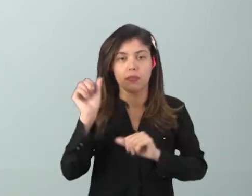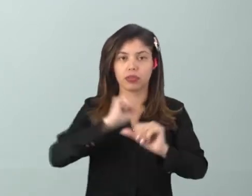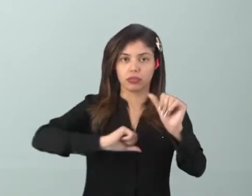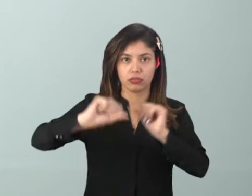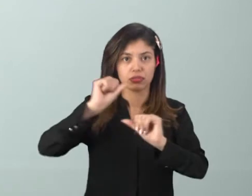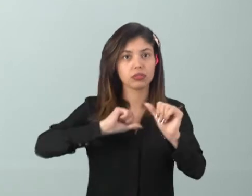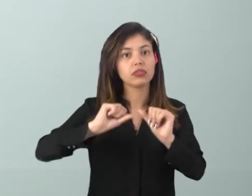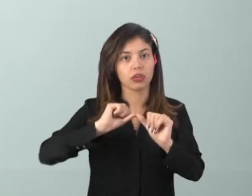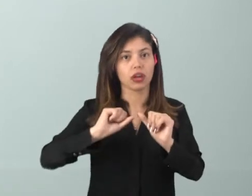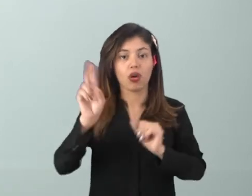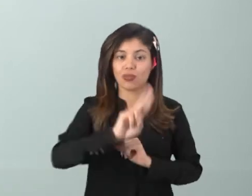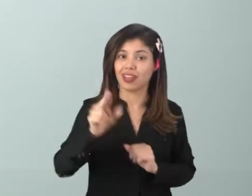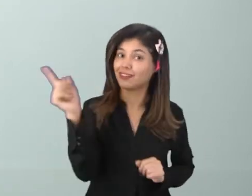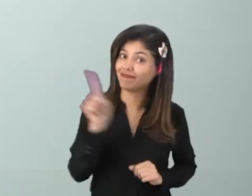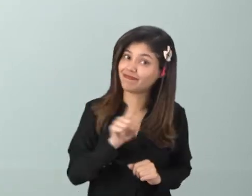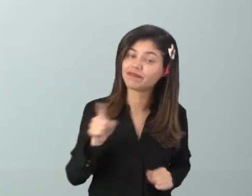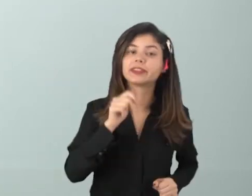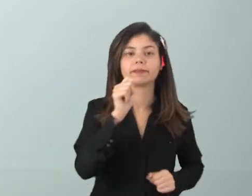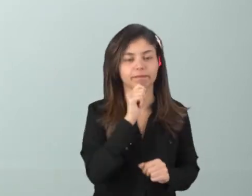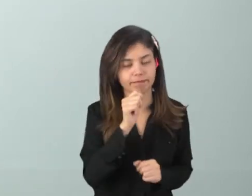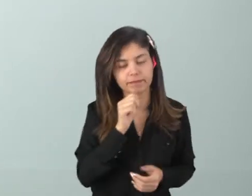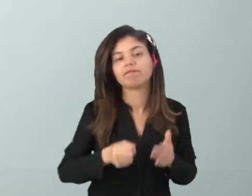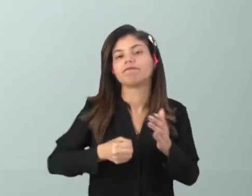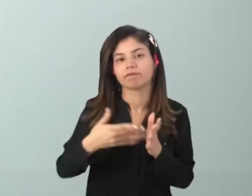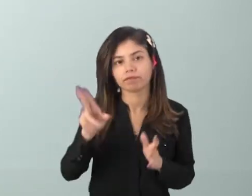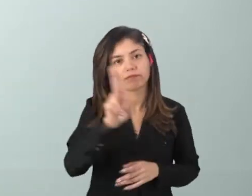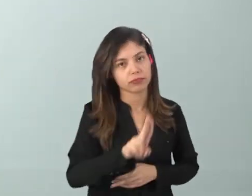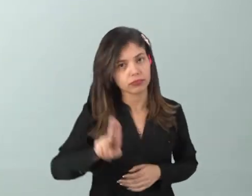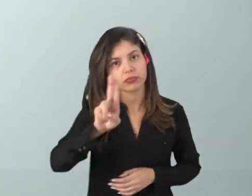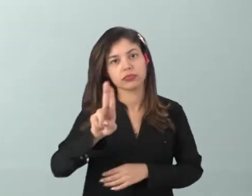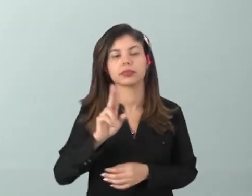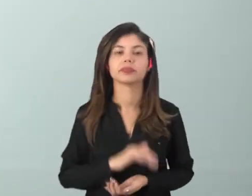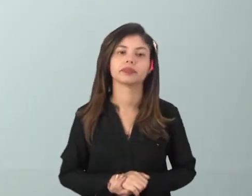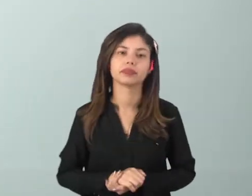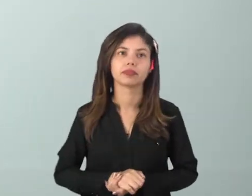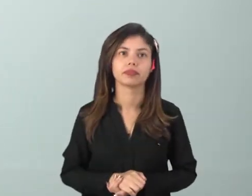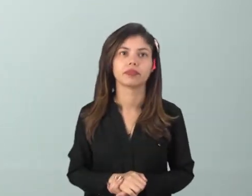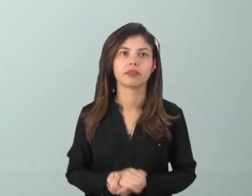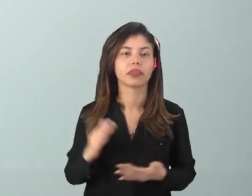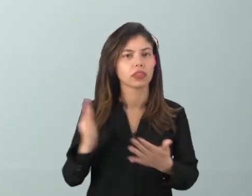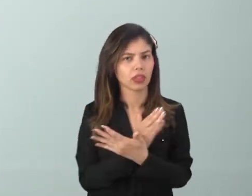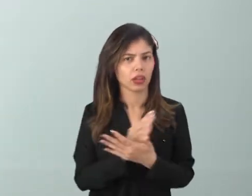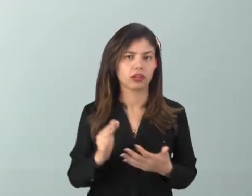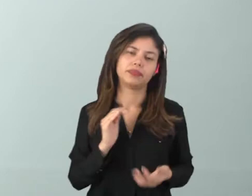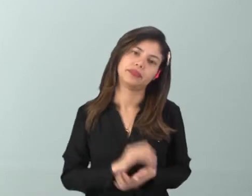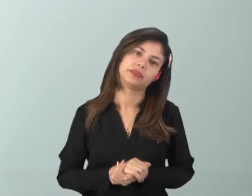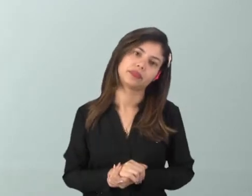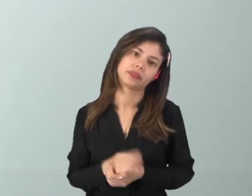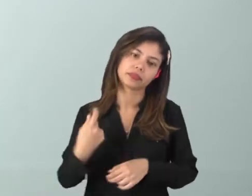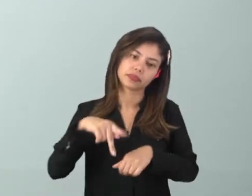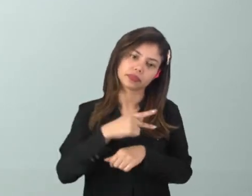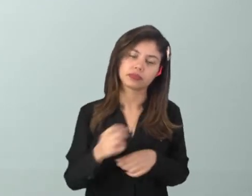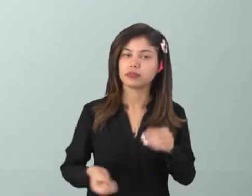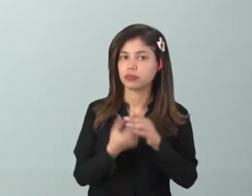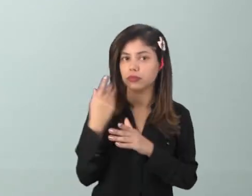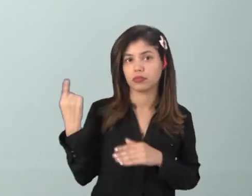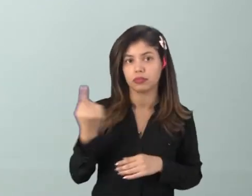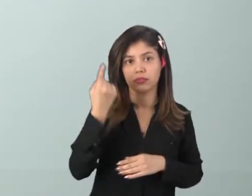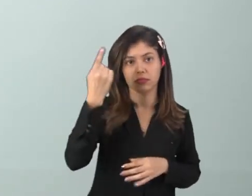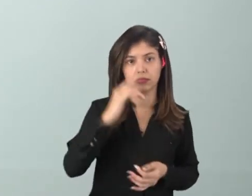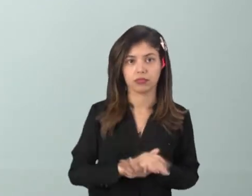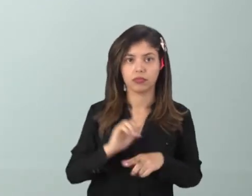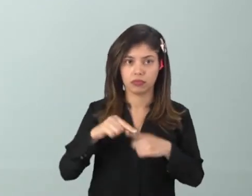seja não mais usada. Ainda é muito usada, né, bastante usada, tá? Em alguns países é o principal meio de produção de energia